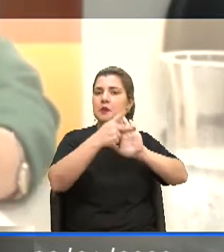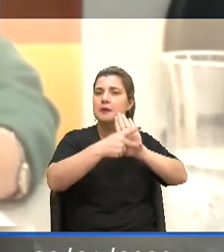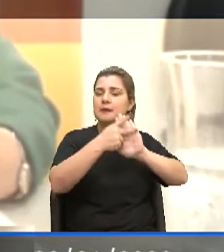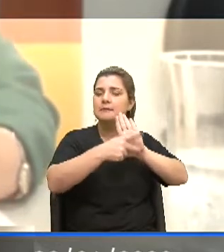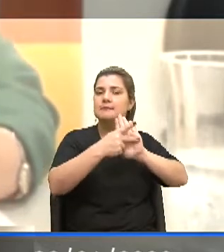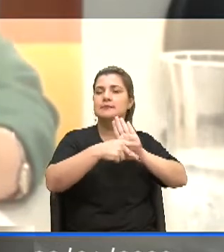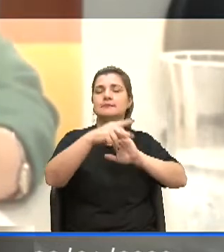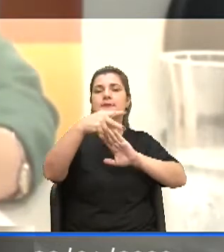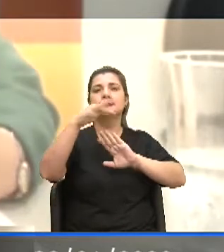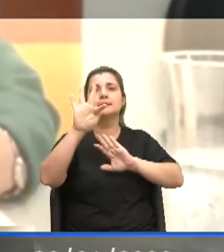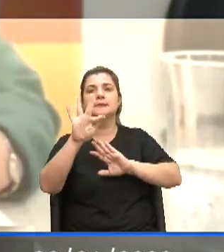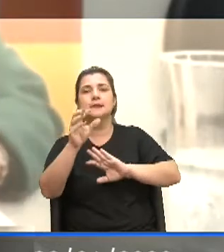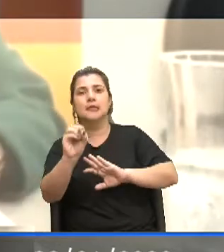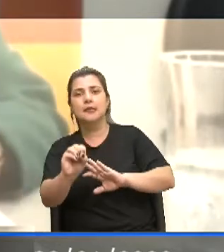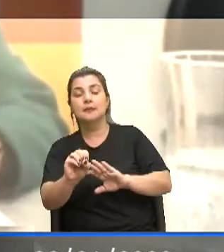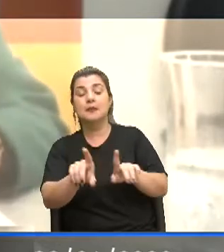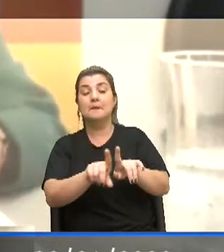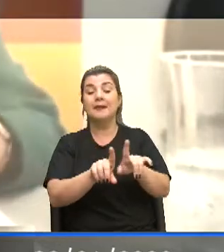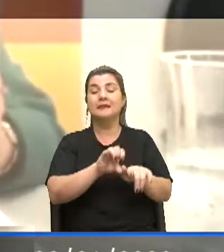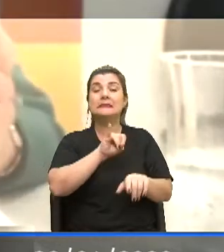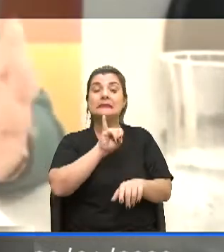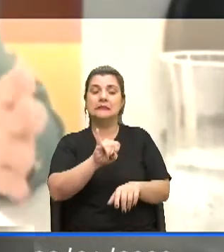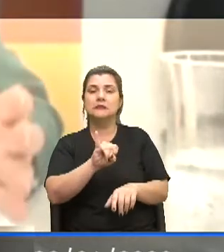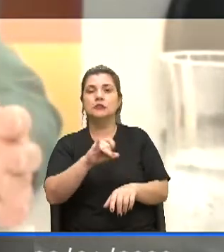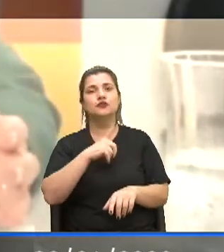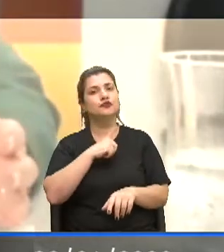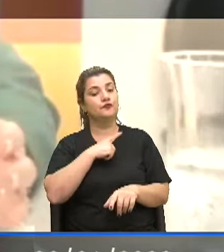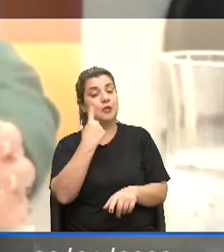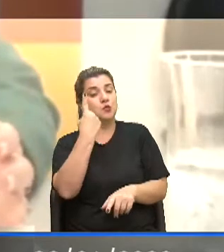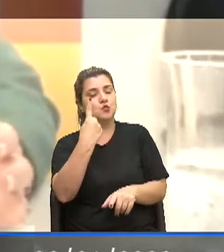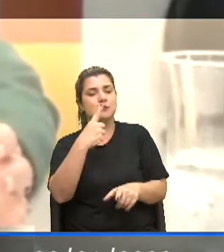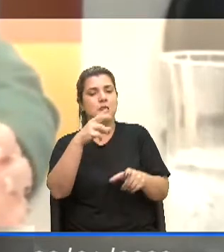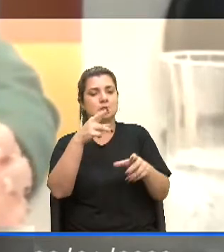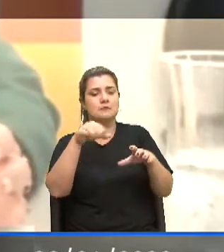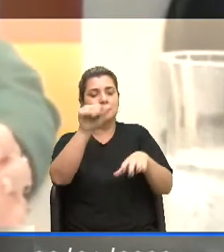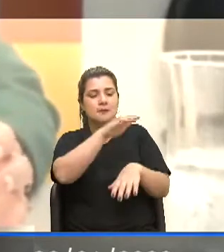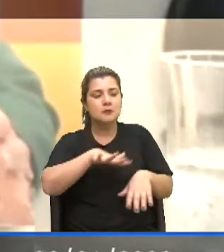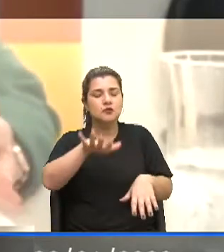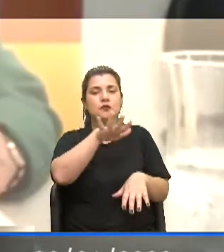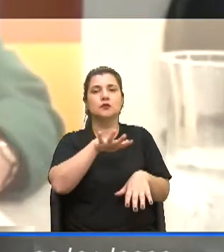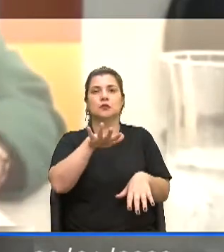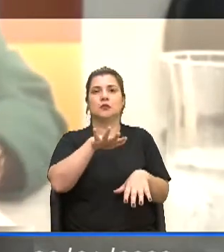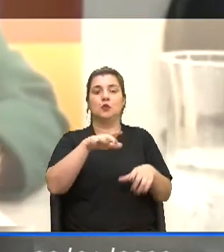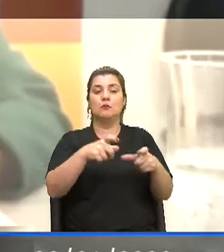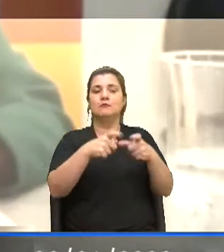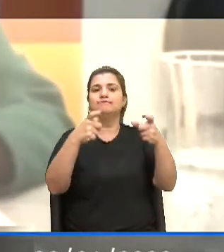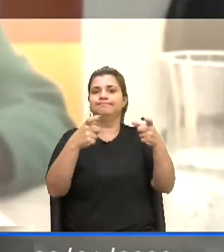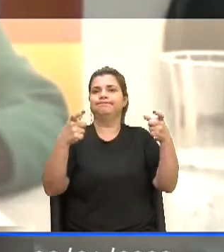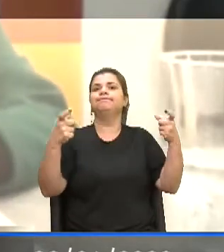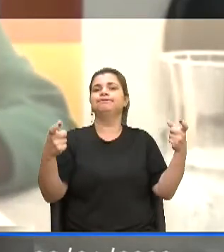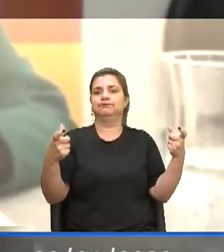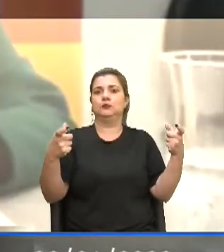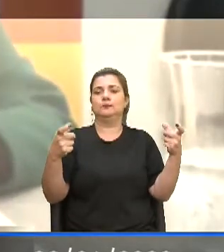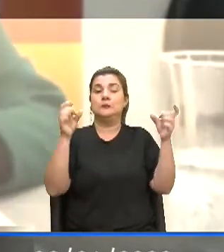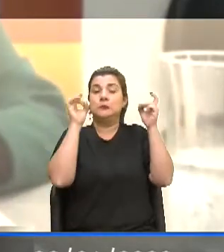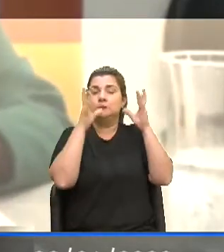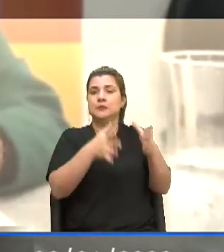tivermos um aumento expressivo de casos, uma